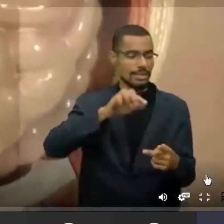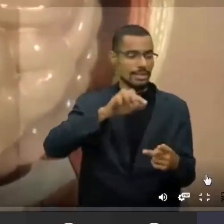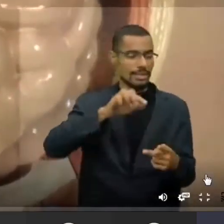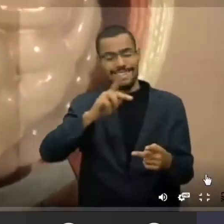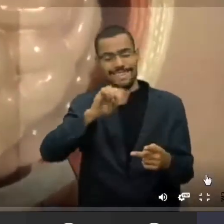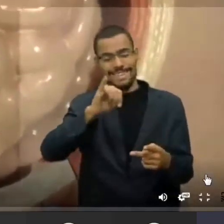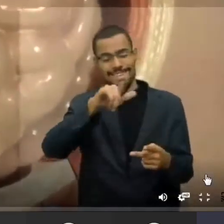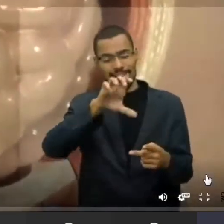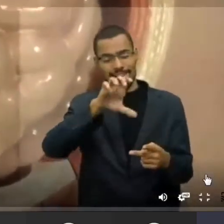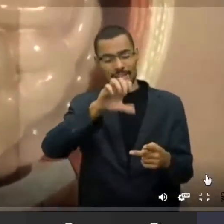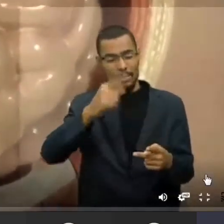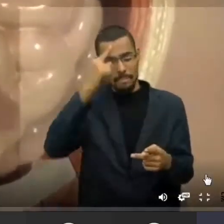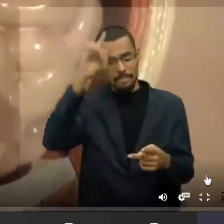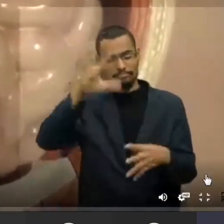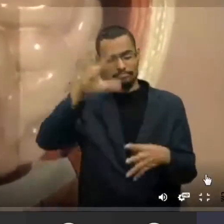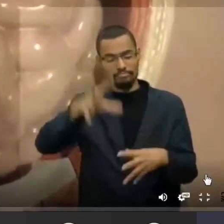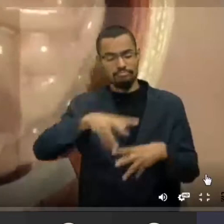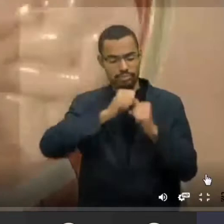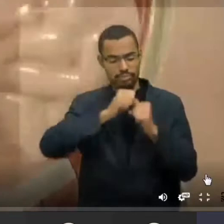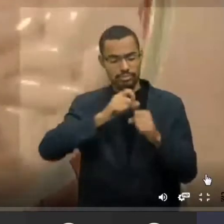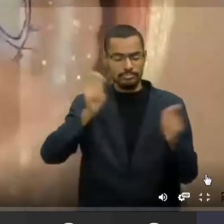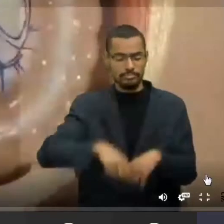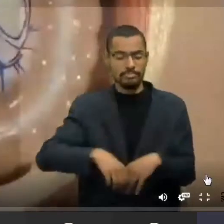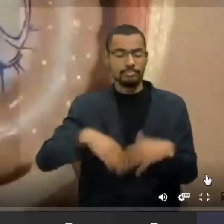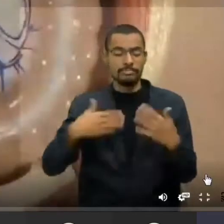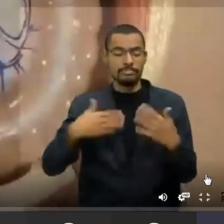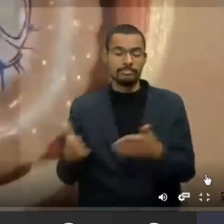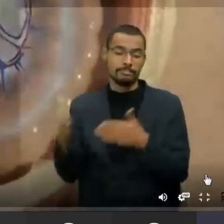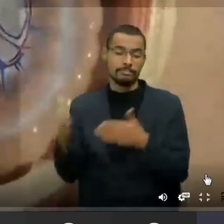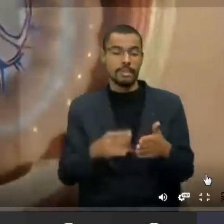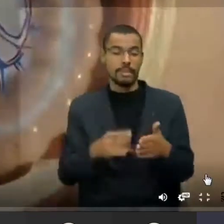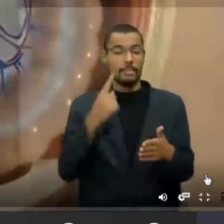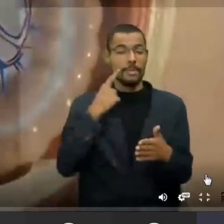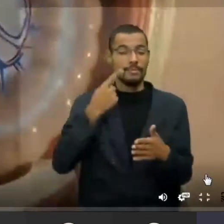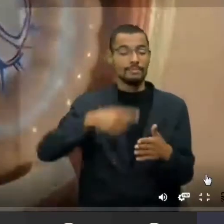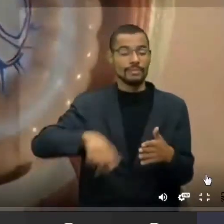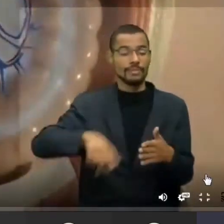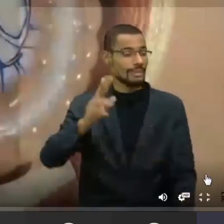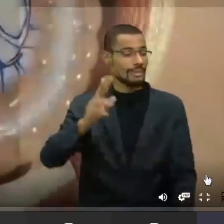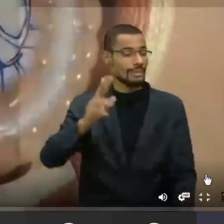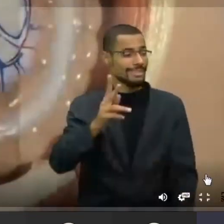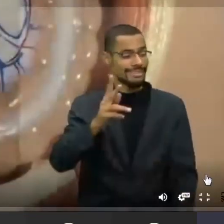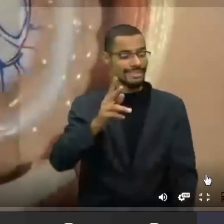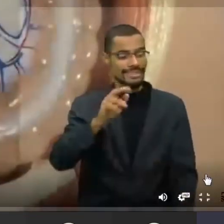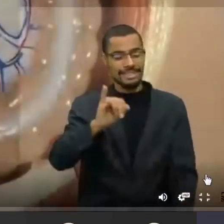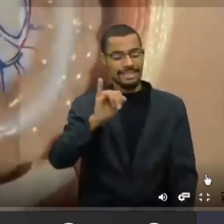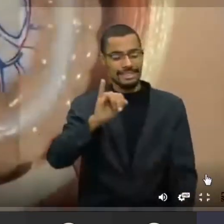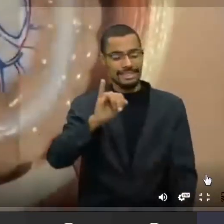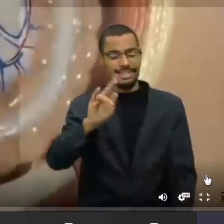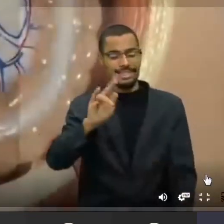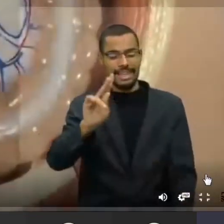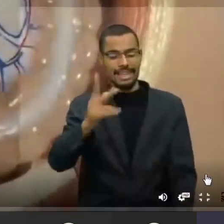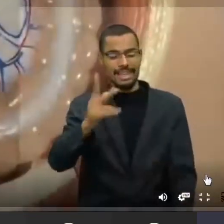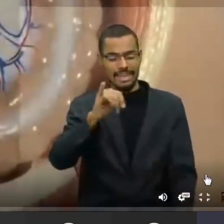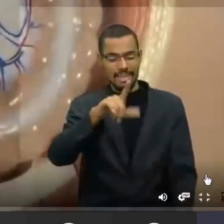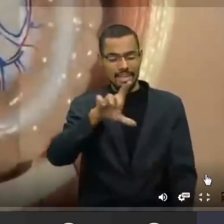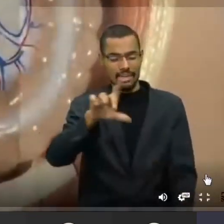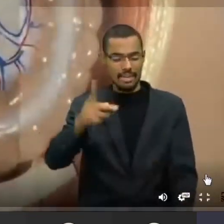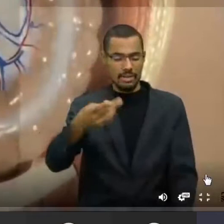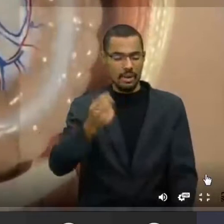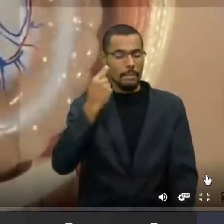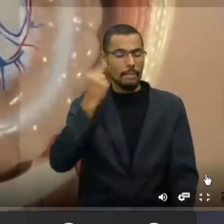já começa o processo de absorção. Essa porção final do íleo, ela se liga,